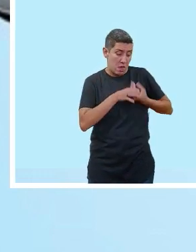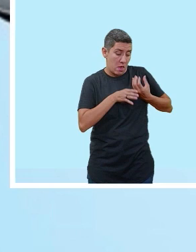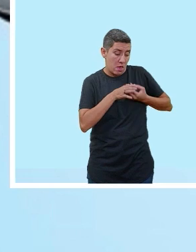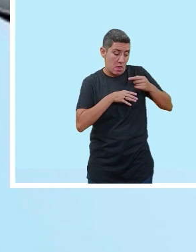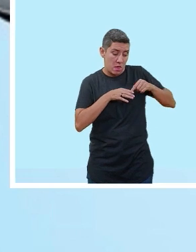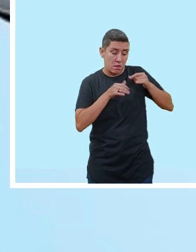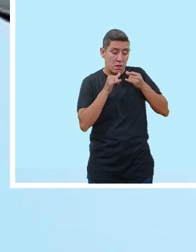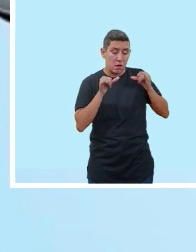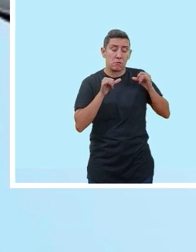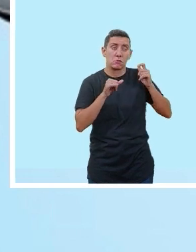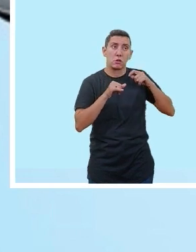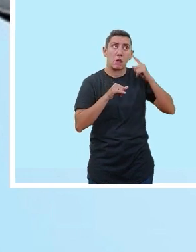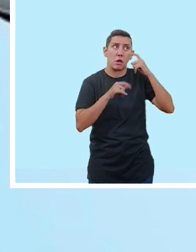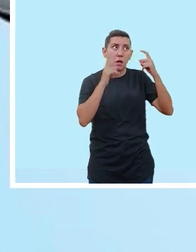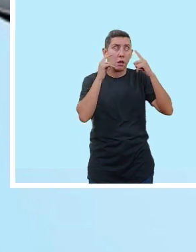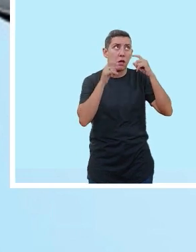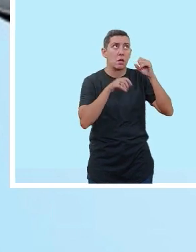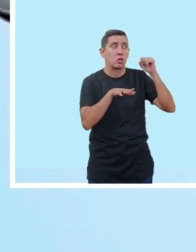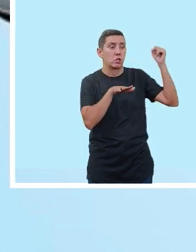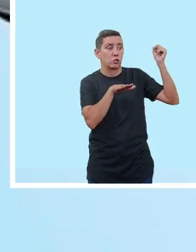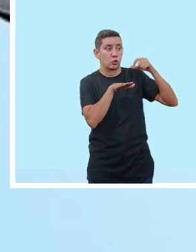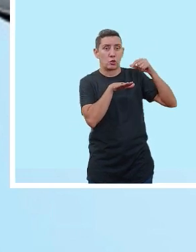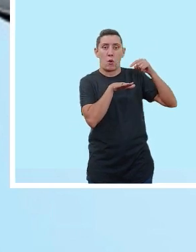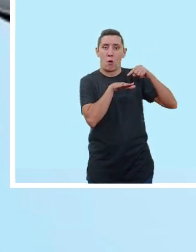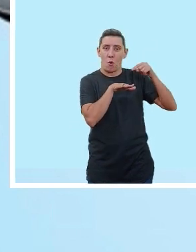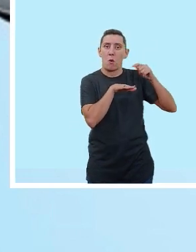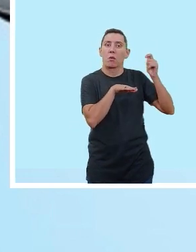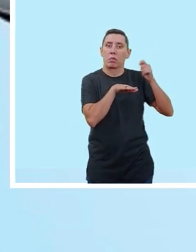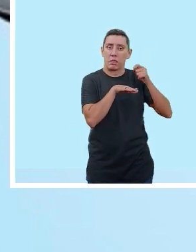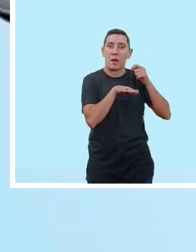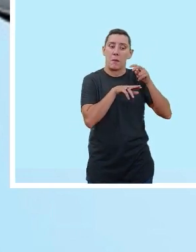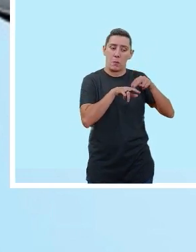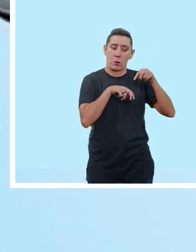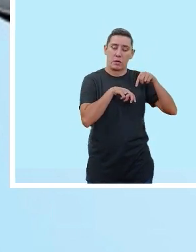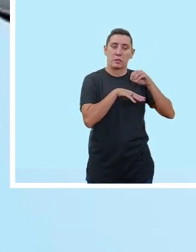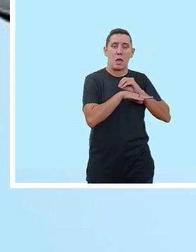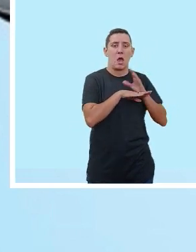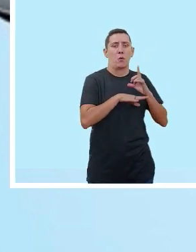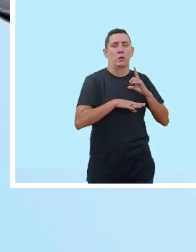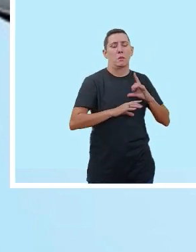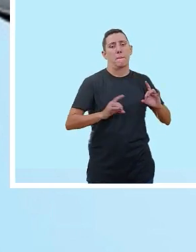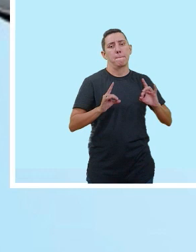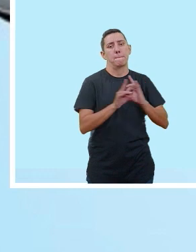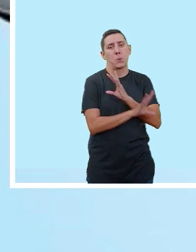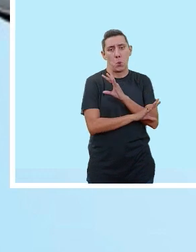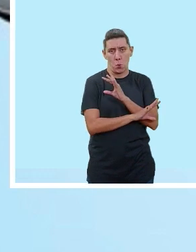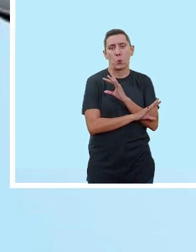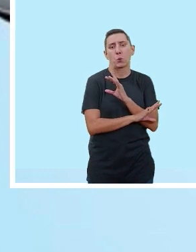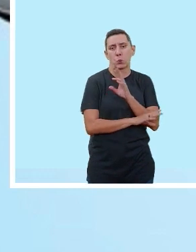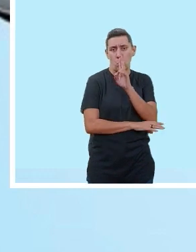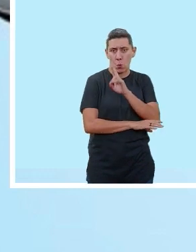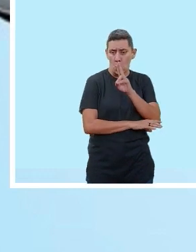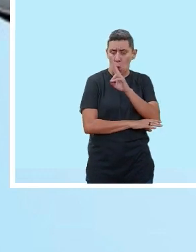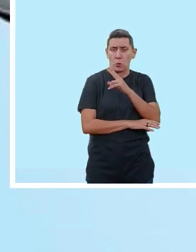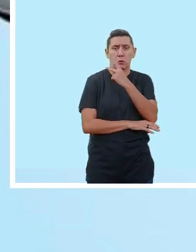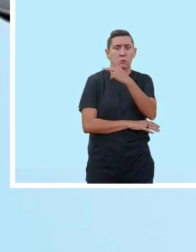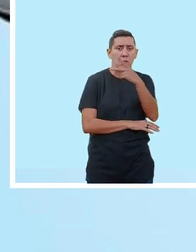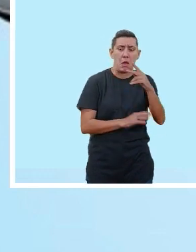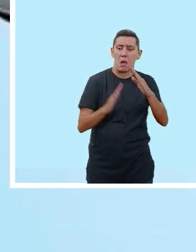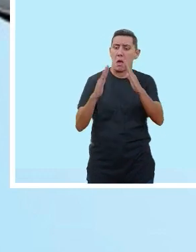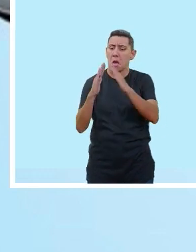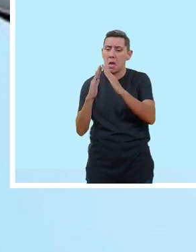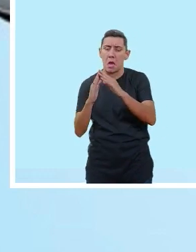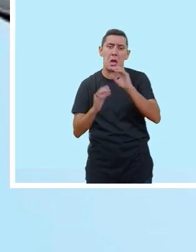soluções de geração de energia solar para aplicação desde consumo doméstico até